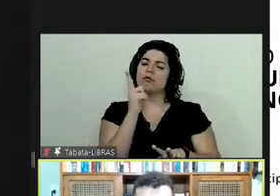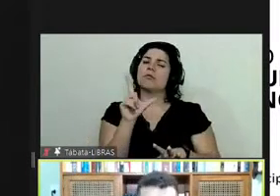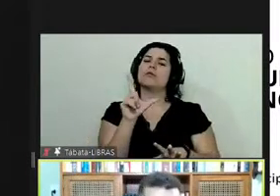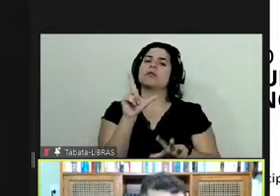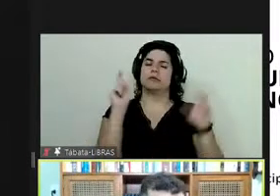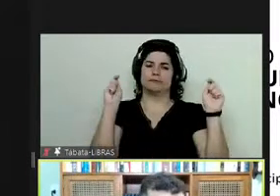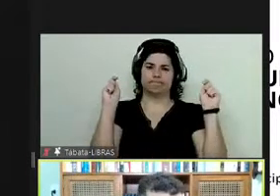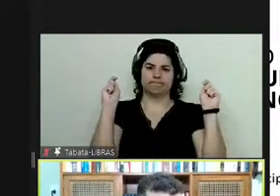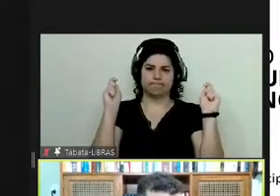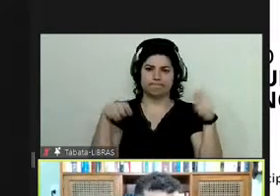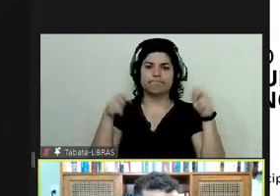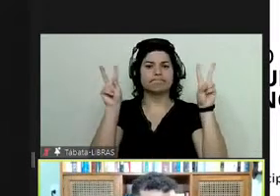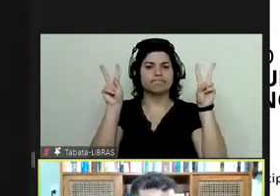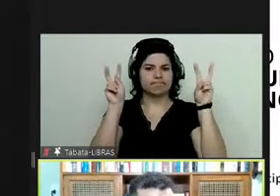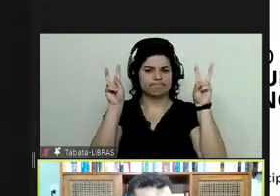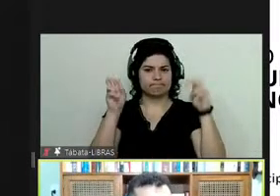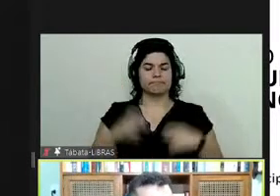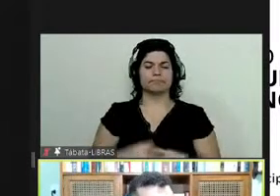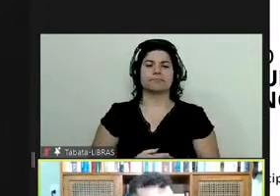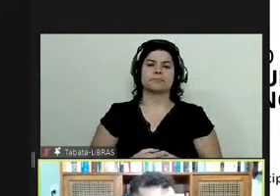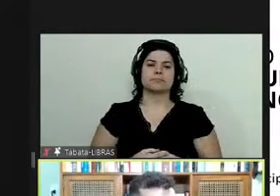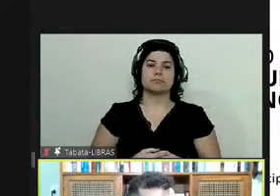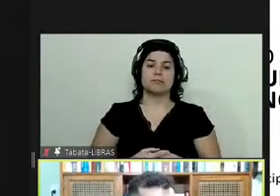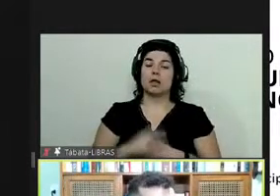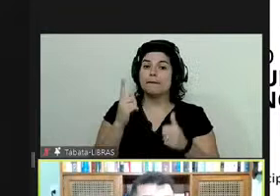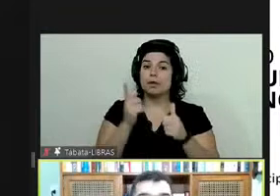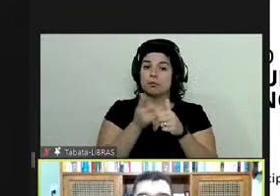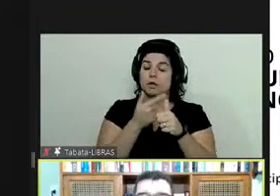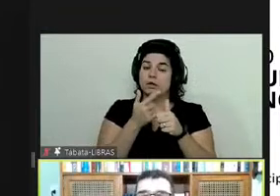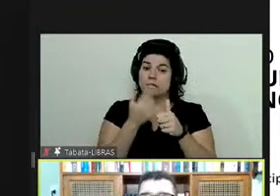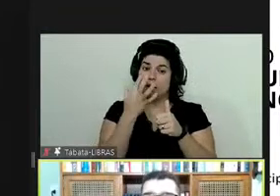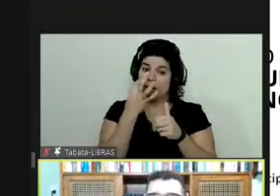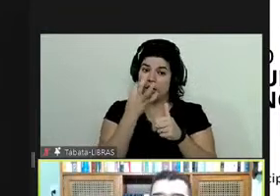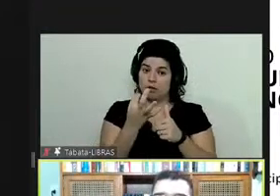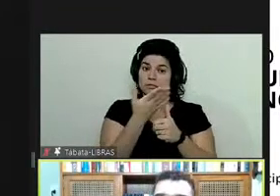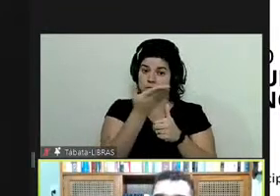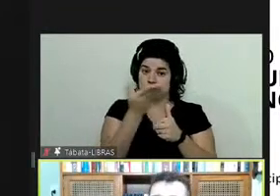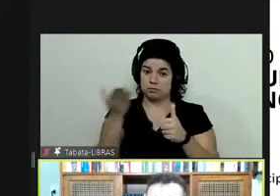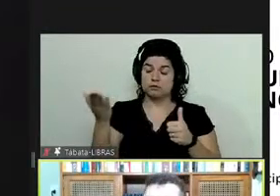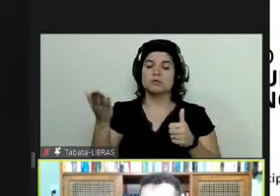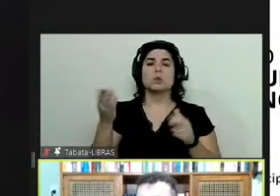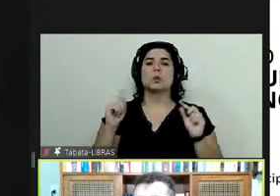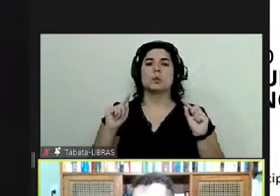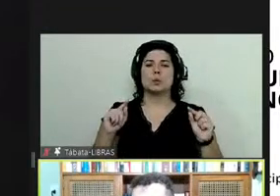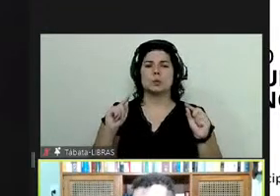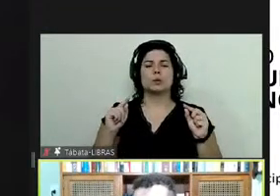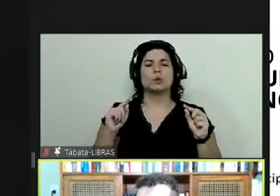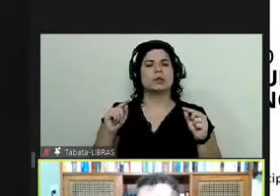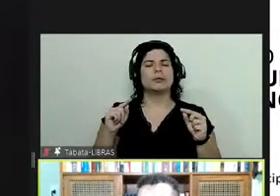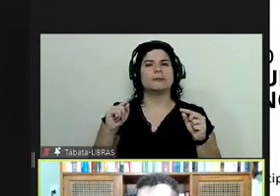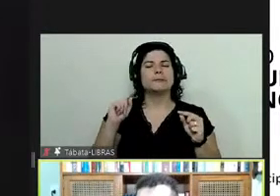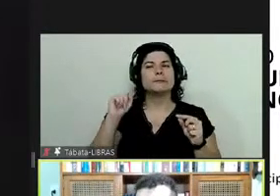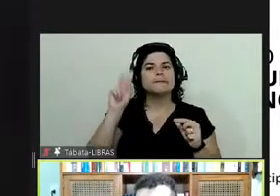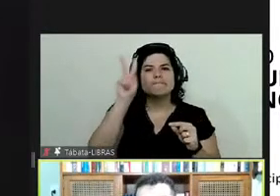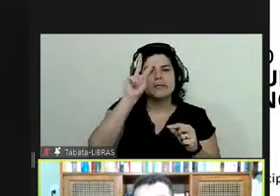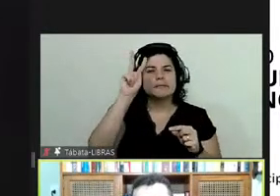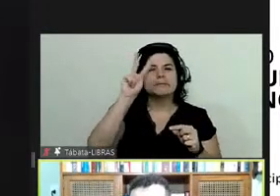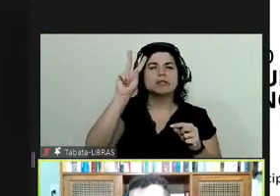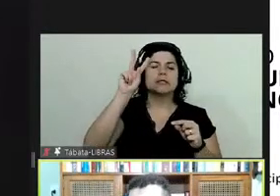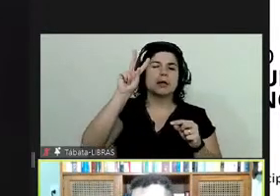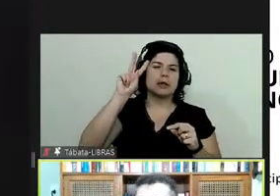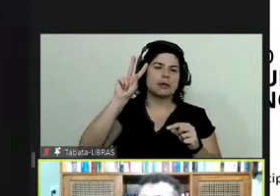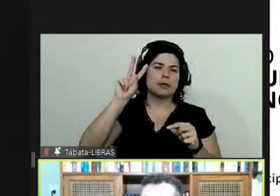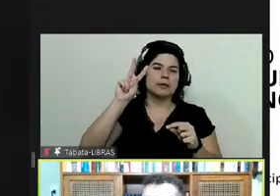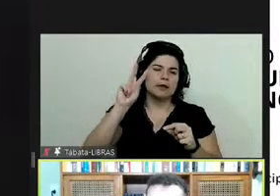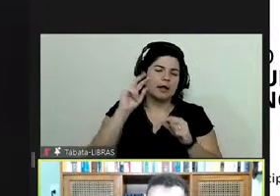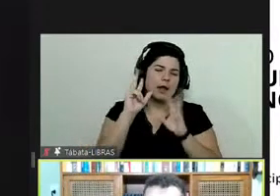compreender esse tema perfeito a primeira observação que eu queria fazer com vocês é o seguinte a gente fazer uma certa viagem histórica e né